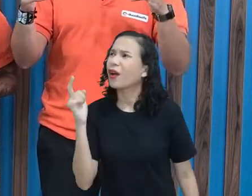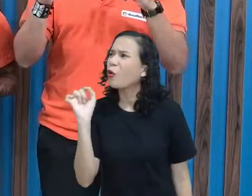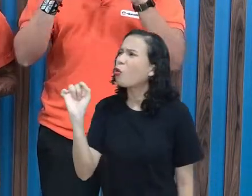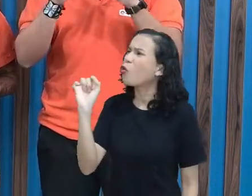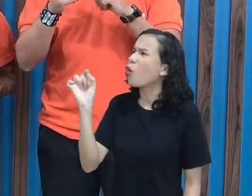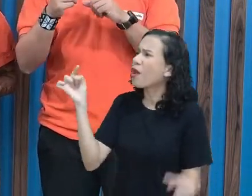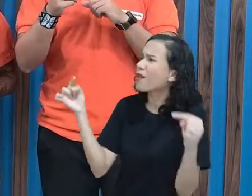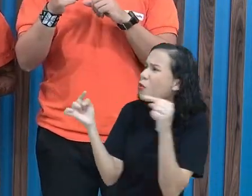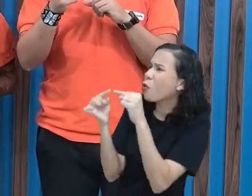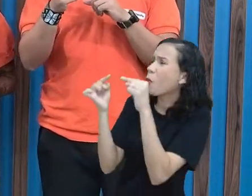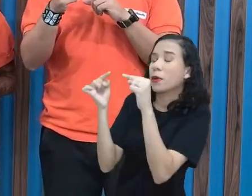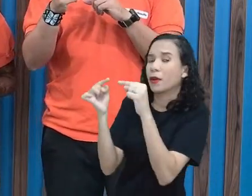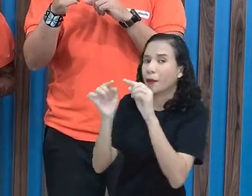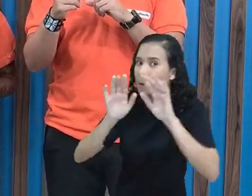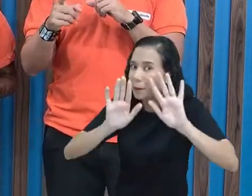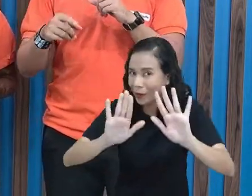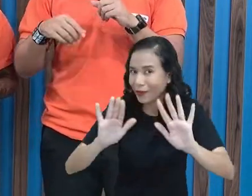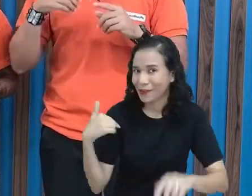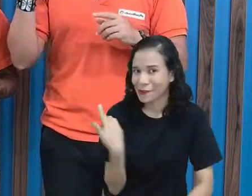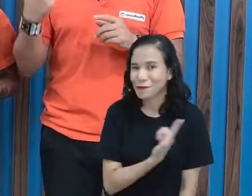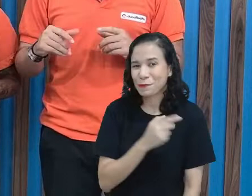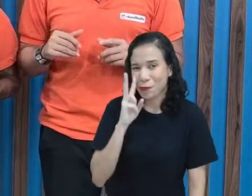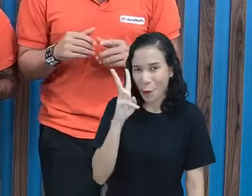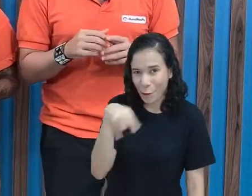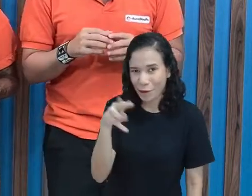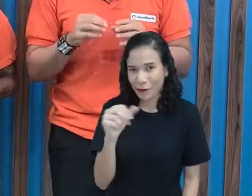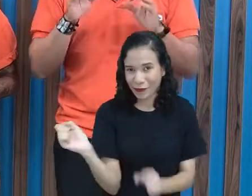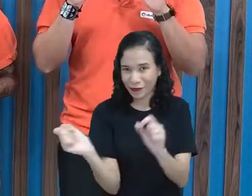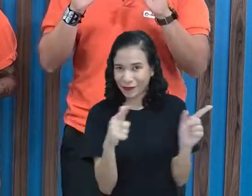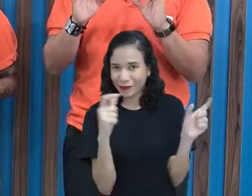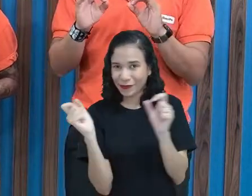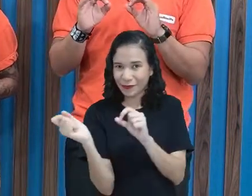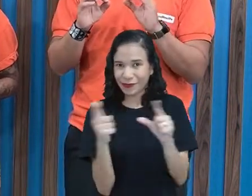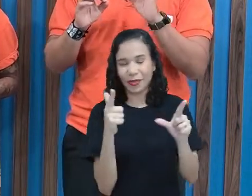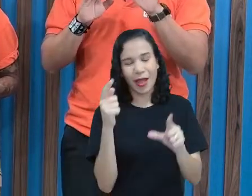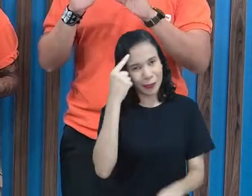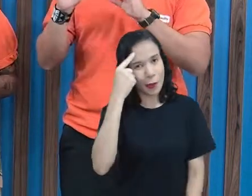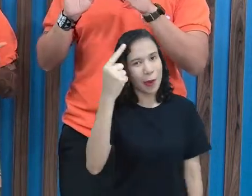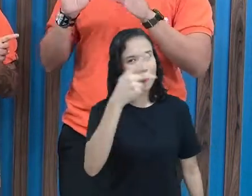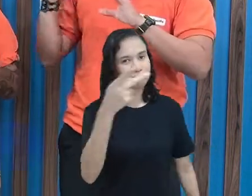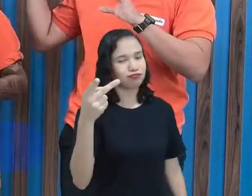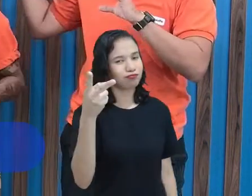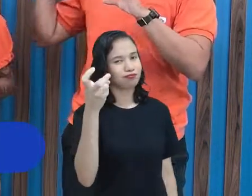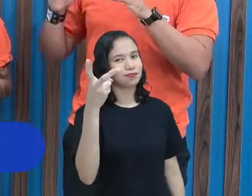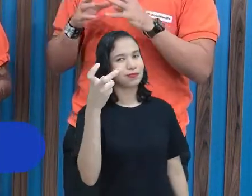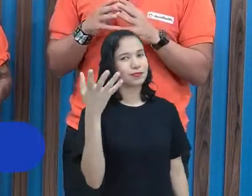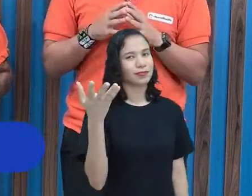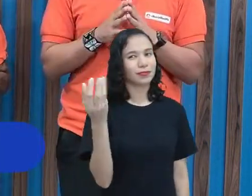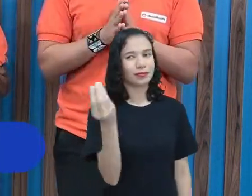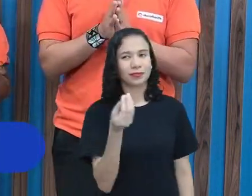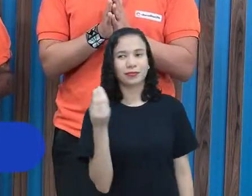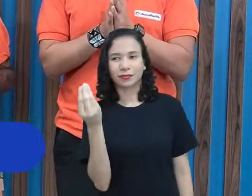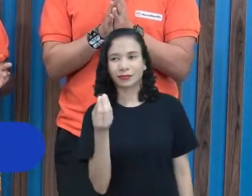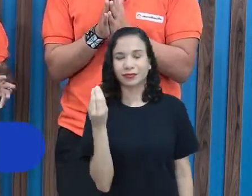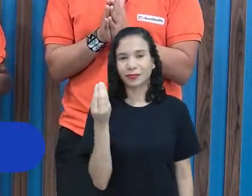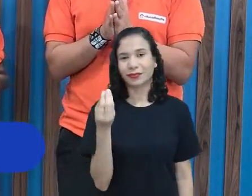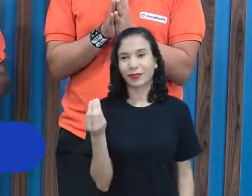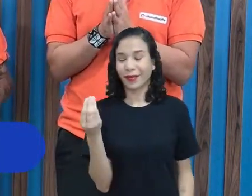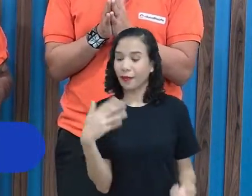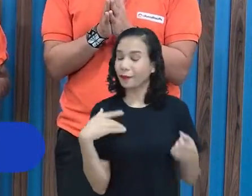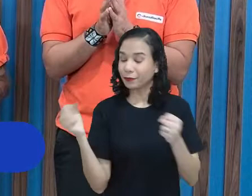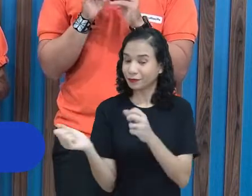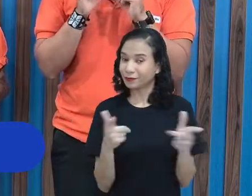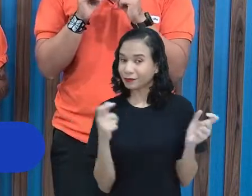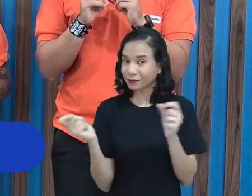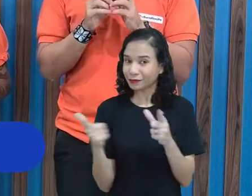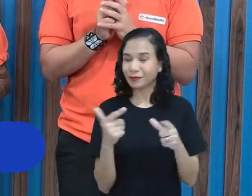ver? Então, daqui a pouco a gente já vai ver o que é que tem a ver, né? Vamos seguir, Yolanda. Eu queria só dar esse toque aí, porque ficou meio passando, né, professor?